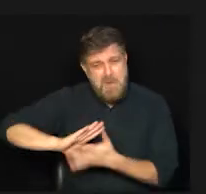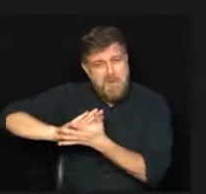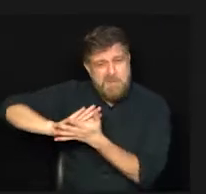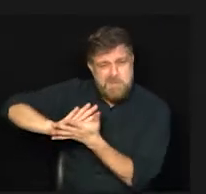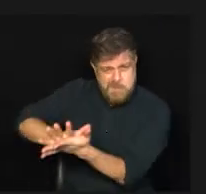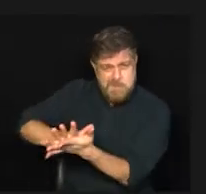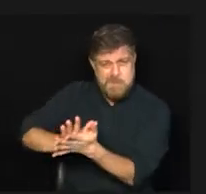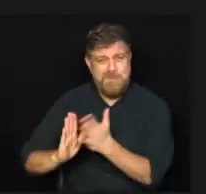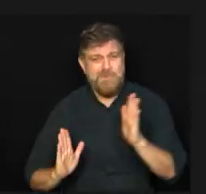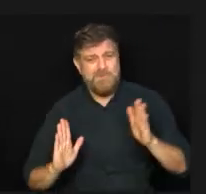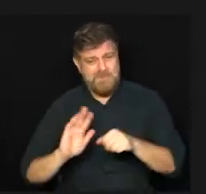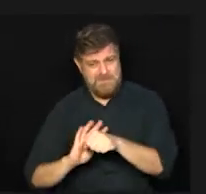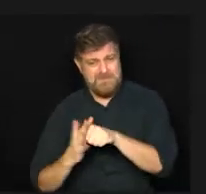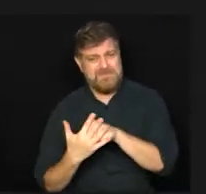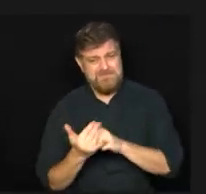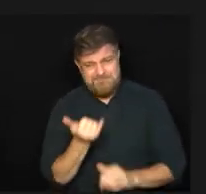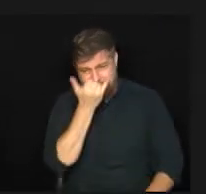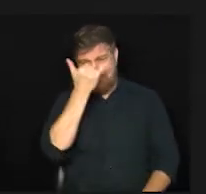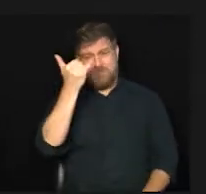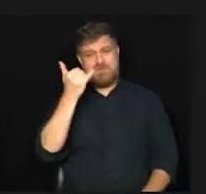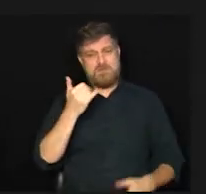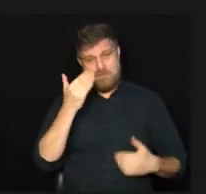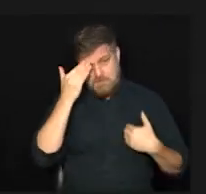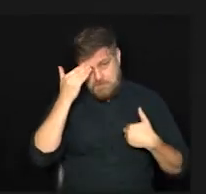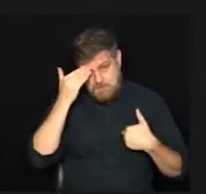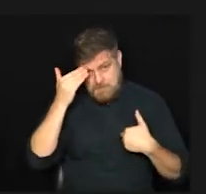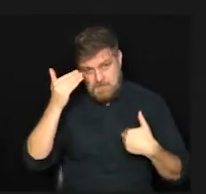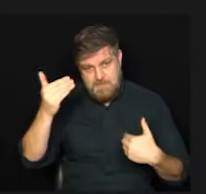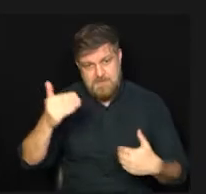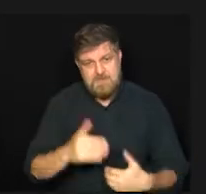nessa pandemia. Obrigado.